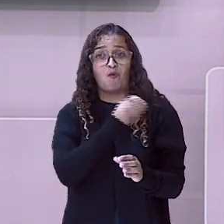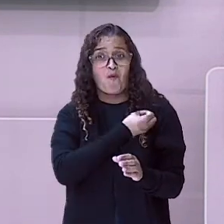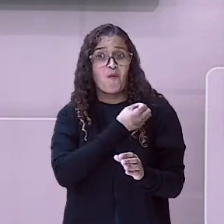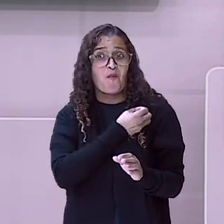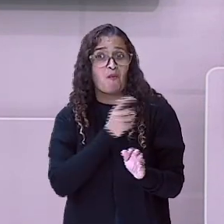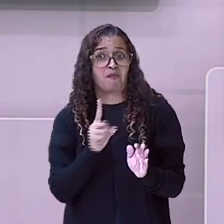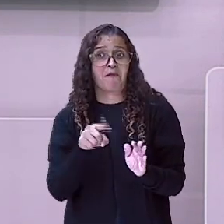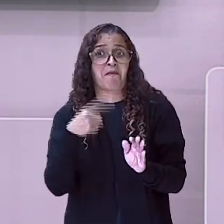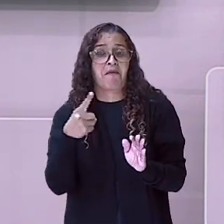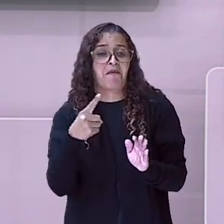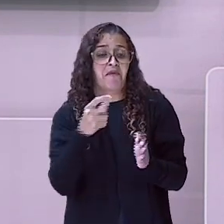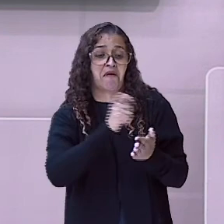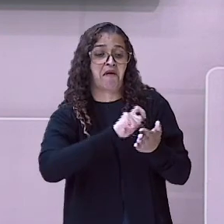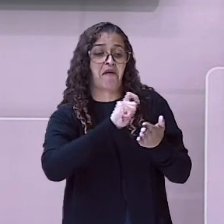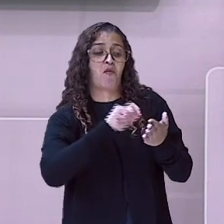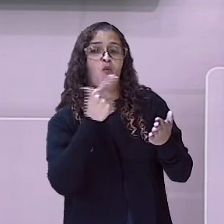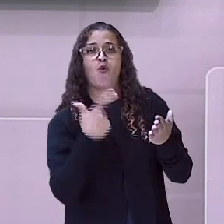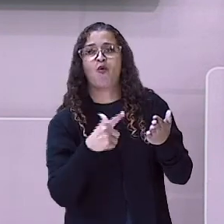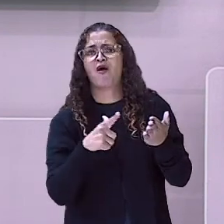tá?